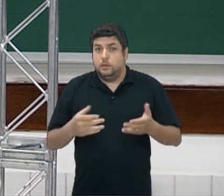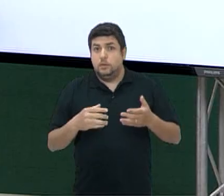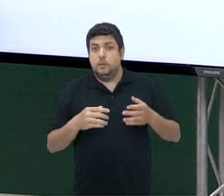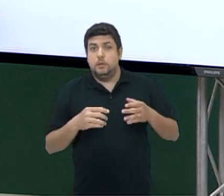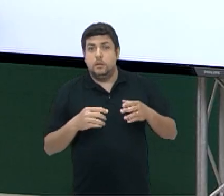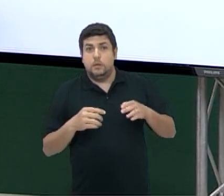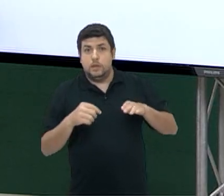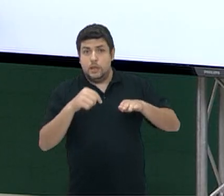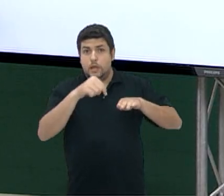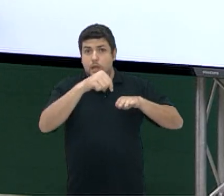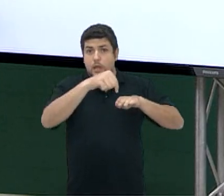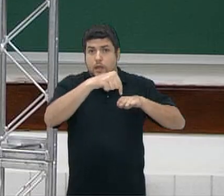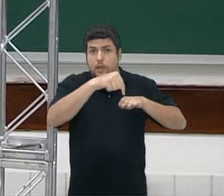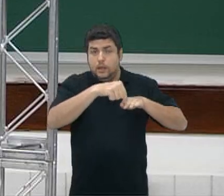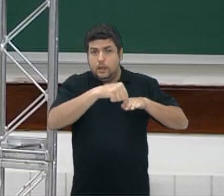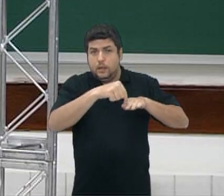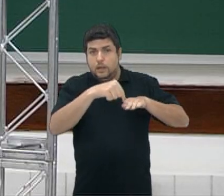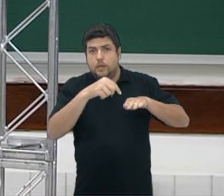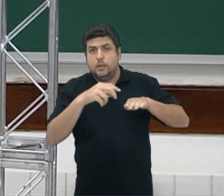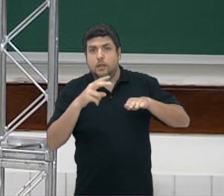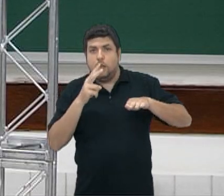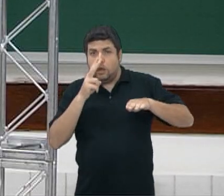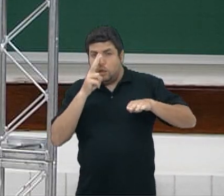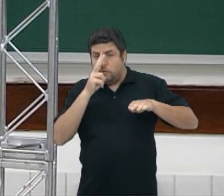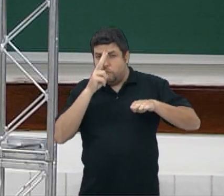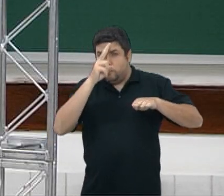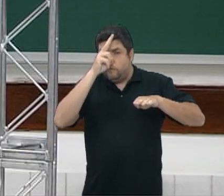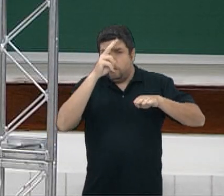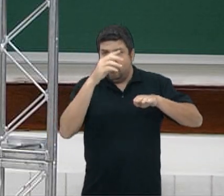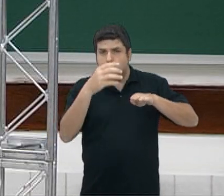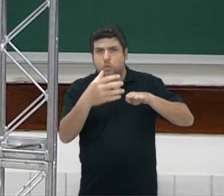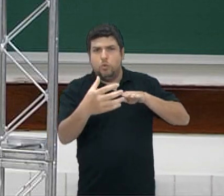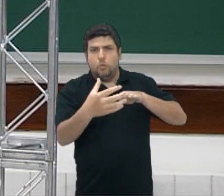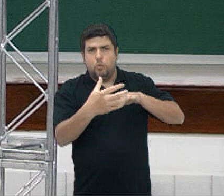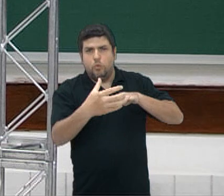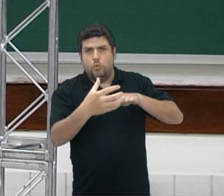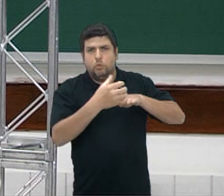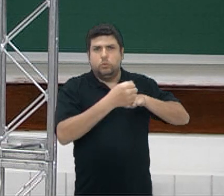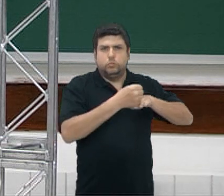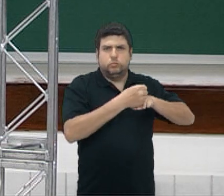atuando sobre ele, na realidade, são zero.